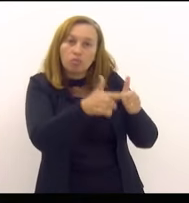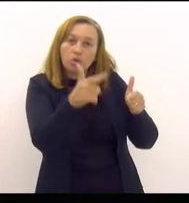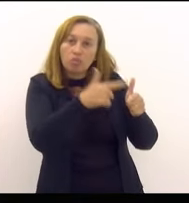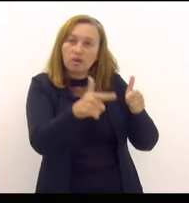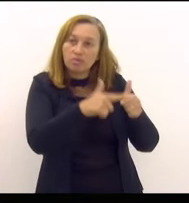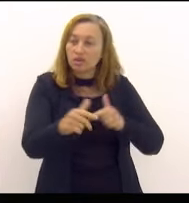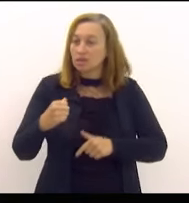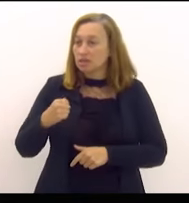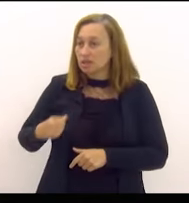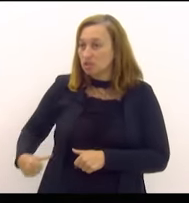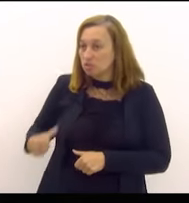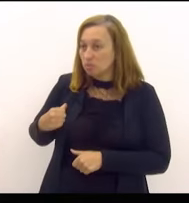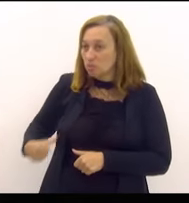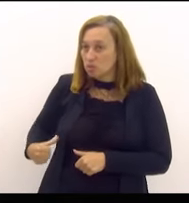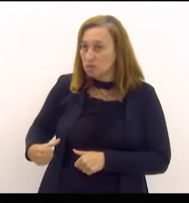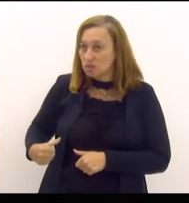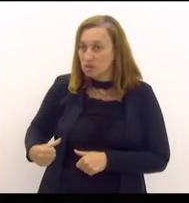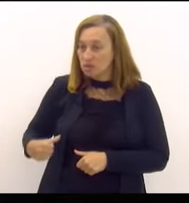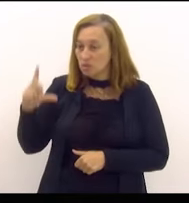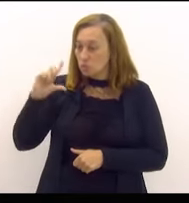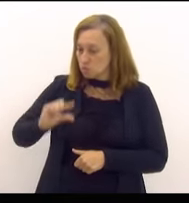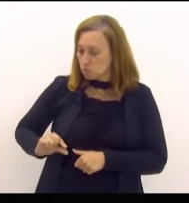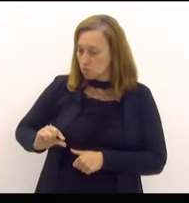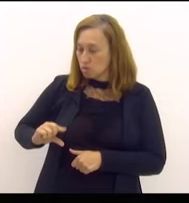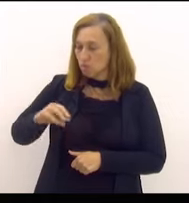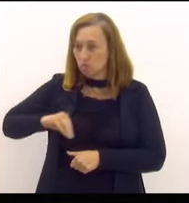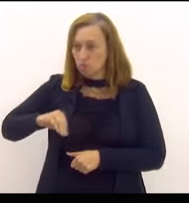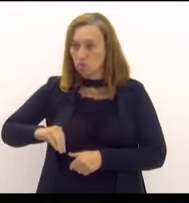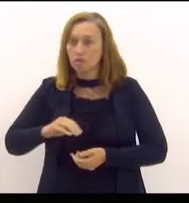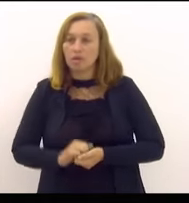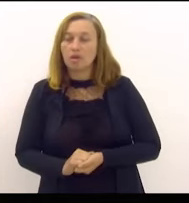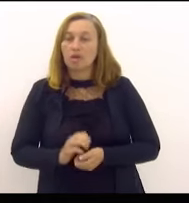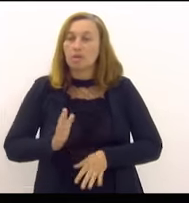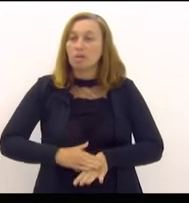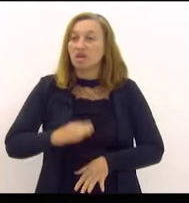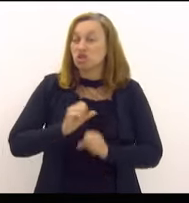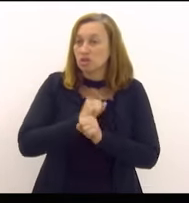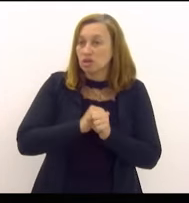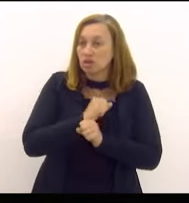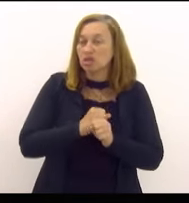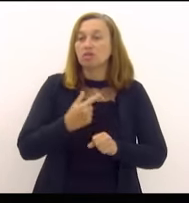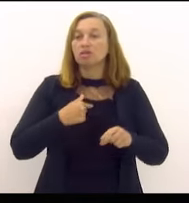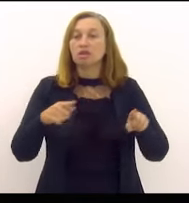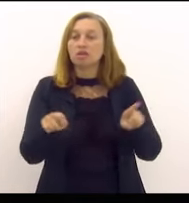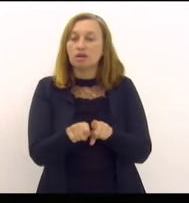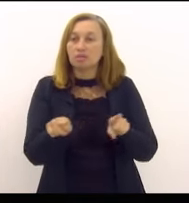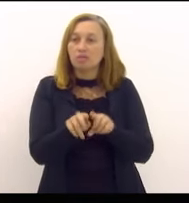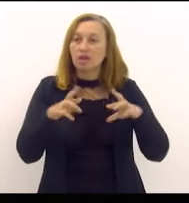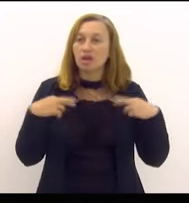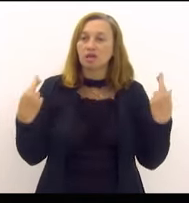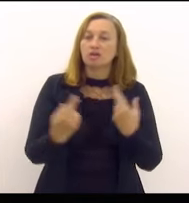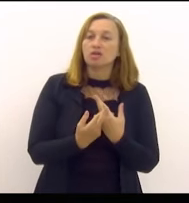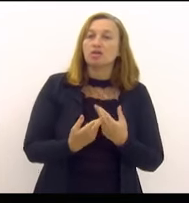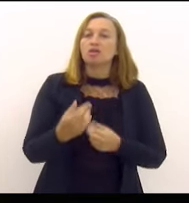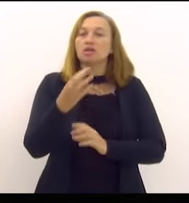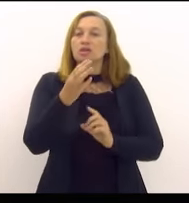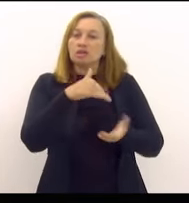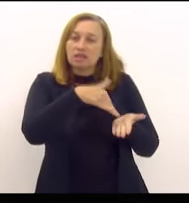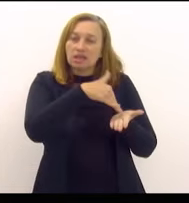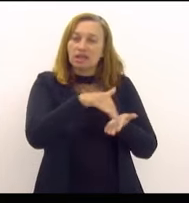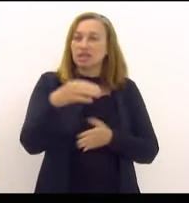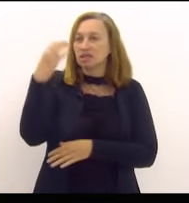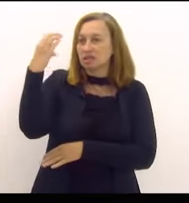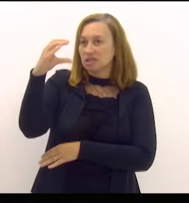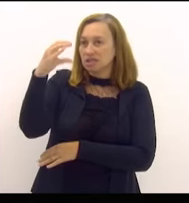estão extremamente defasadas há mais de uma década. E eu também me reuni com o secretário de Ciência e Tecnologia, me reuni